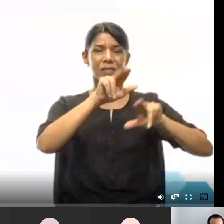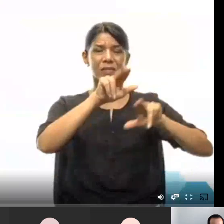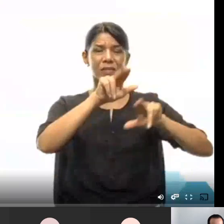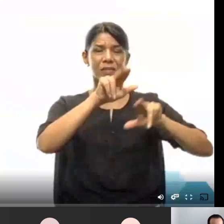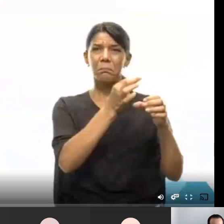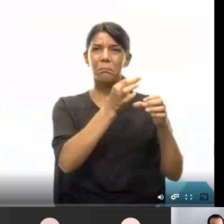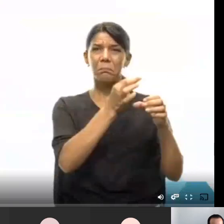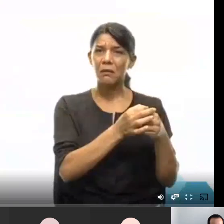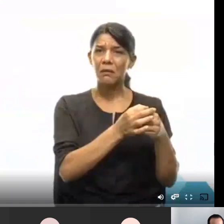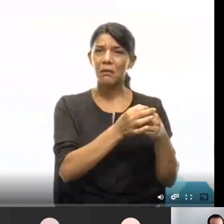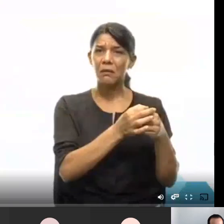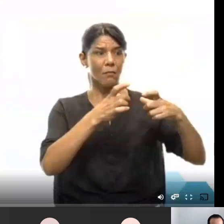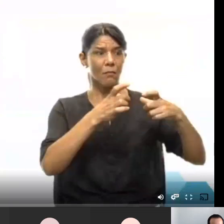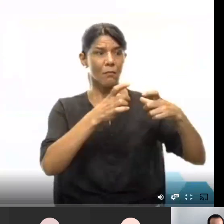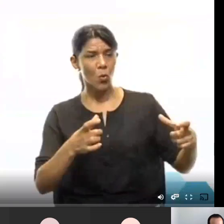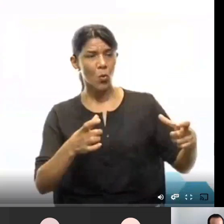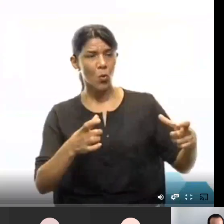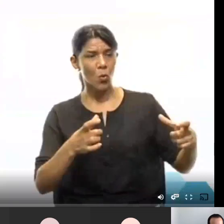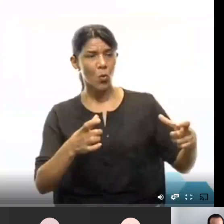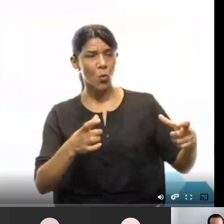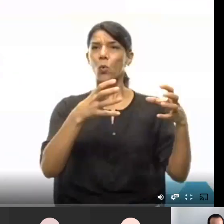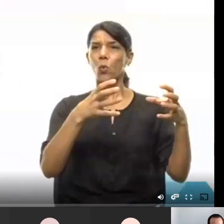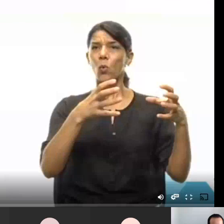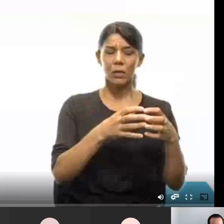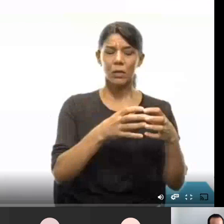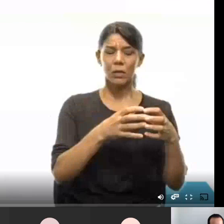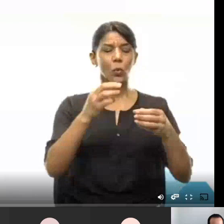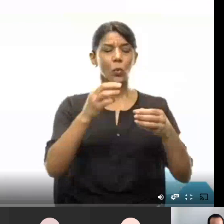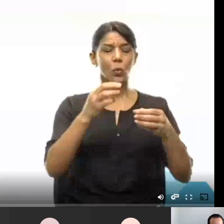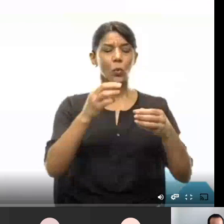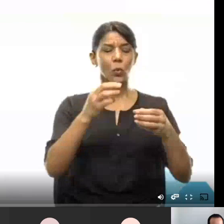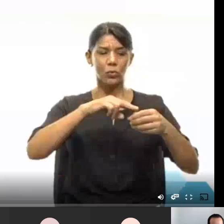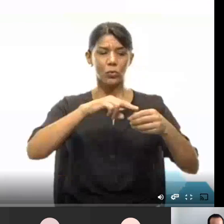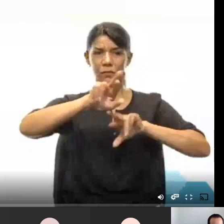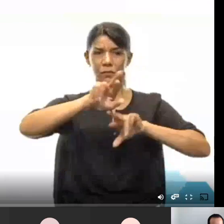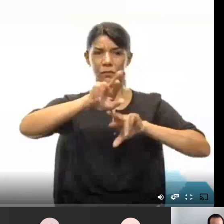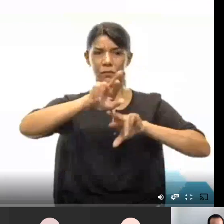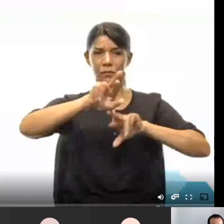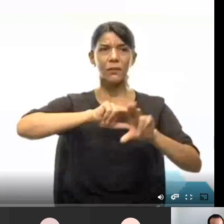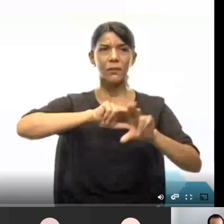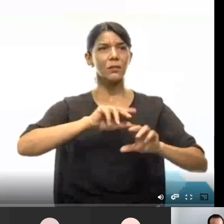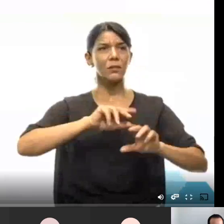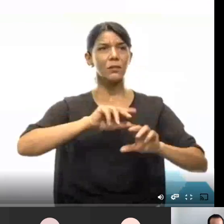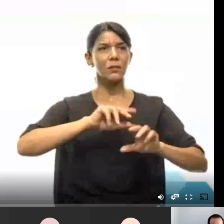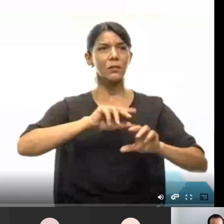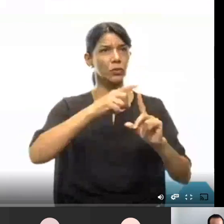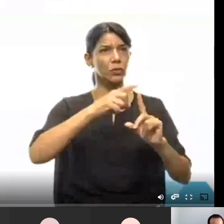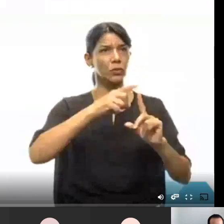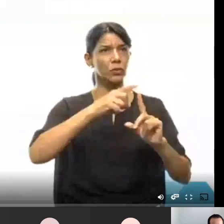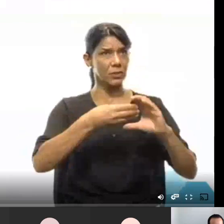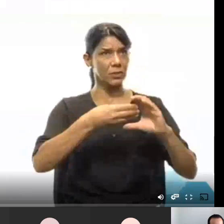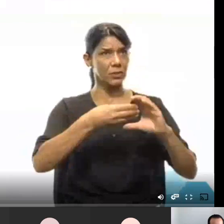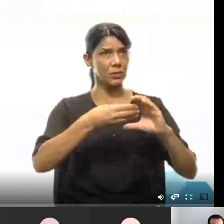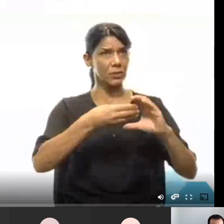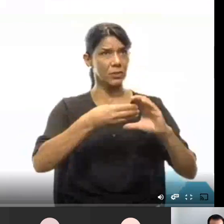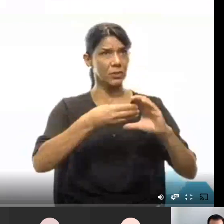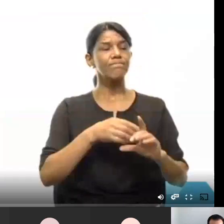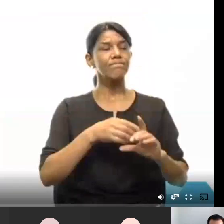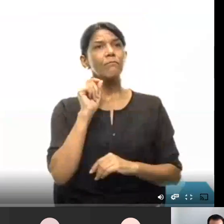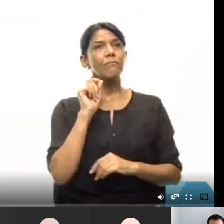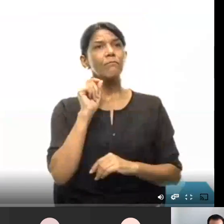temos células maiores, células com núcleo diferente um dos outros, células menores. E